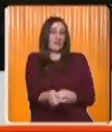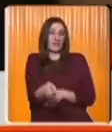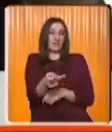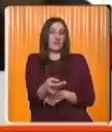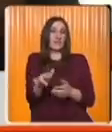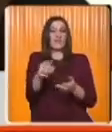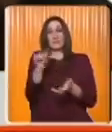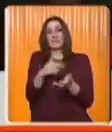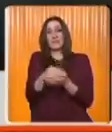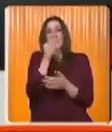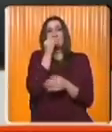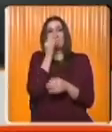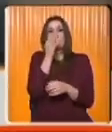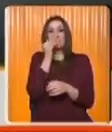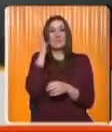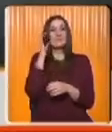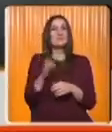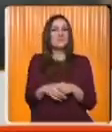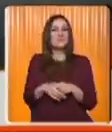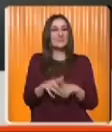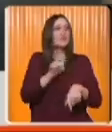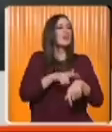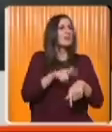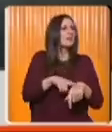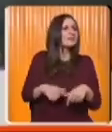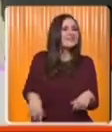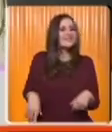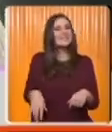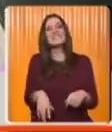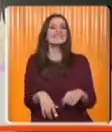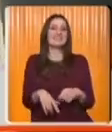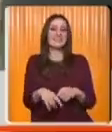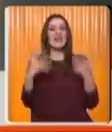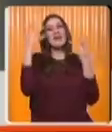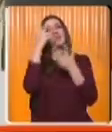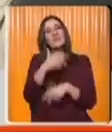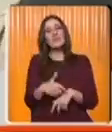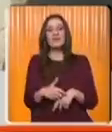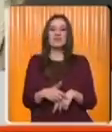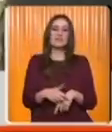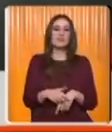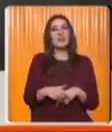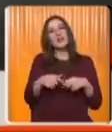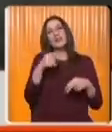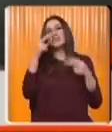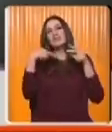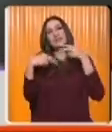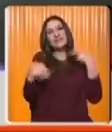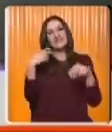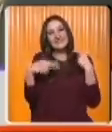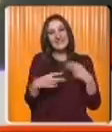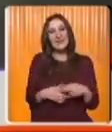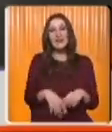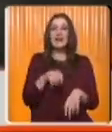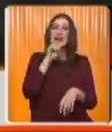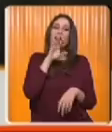vou ficar para o rancho. A que horas é servido o rancho? É para a noite, já estou a